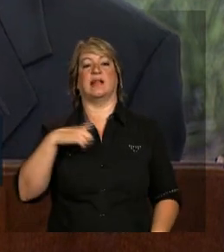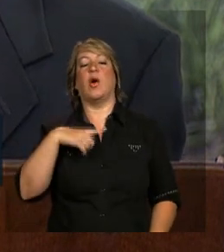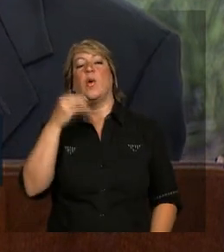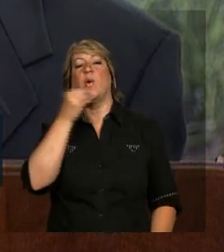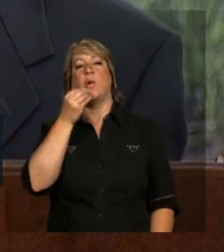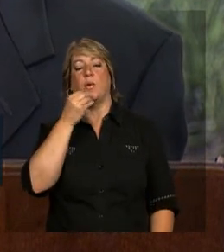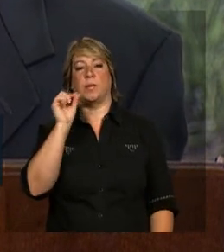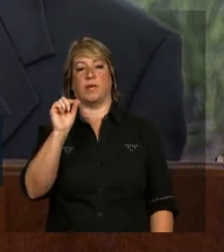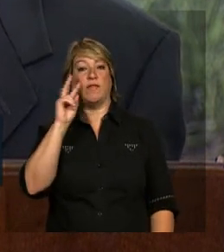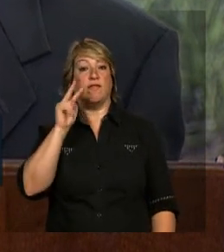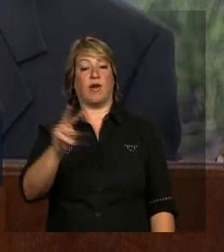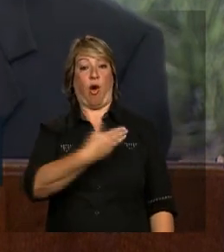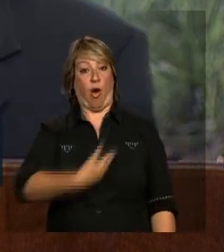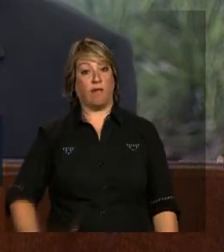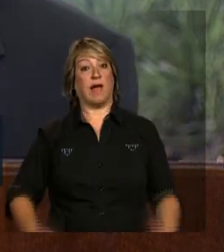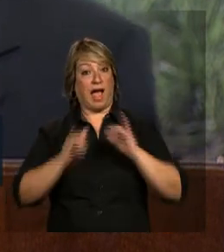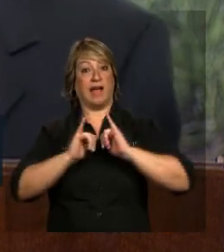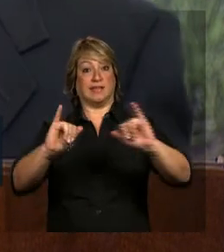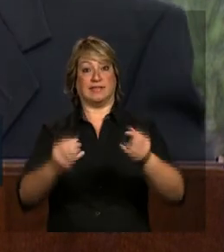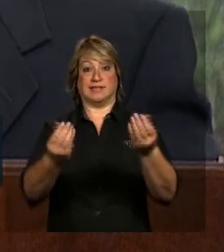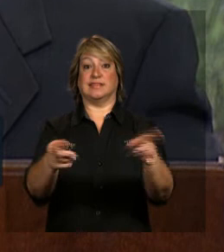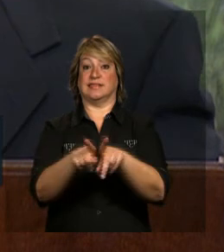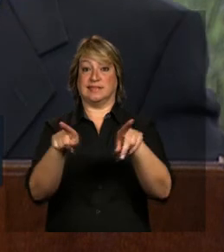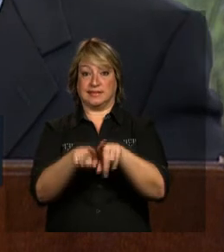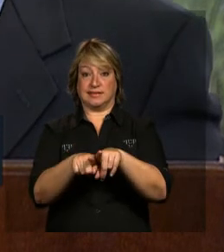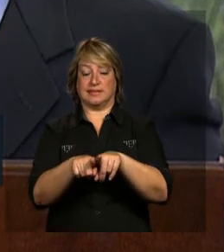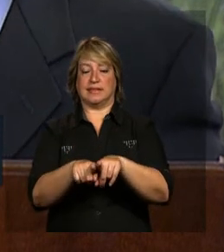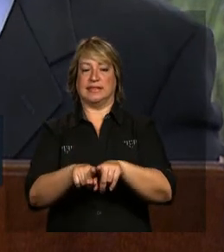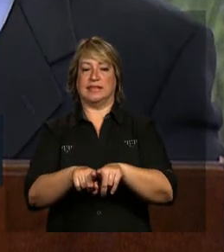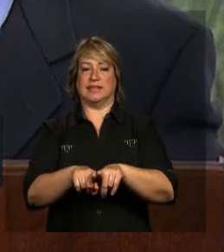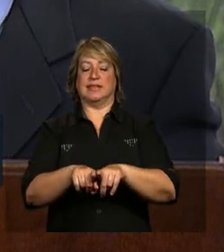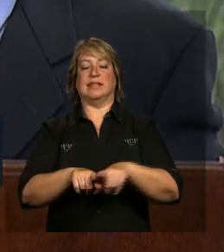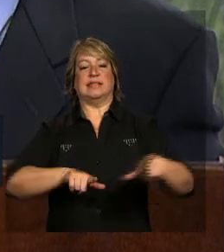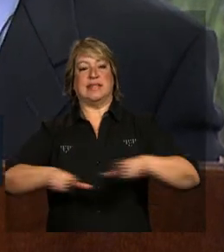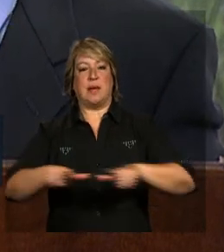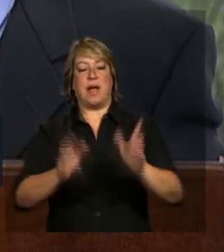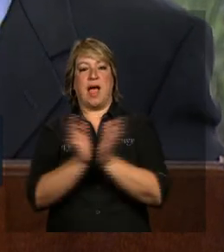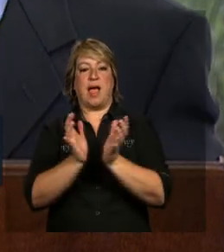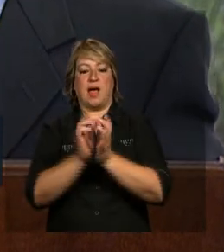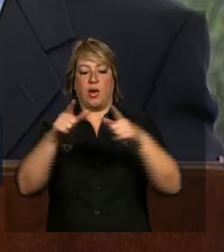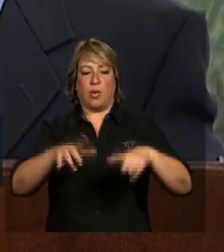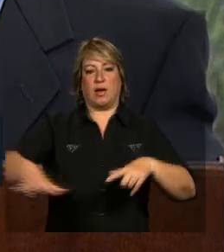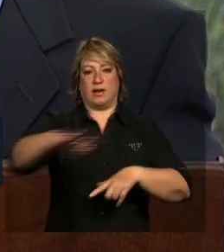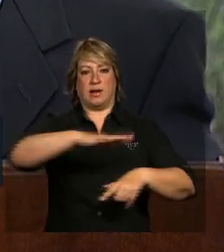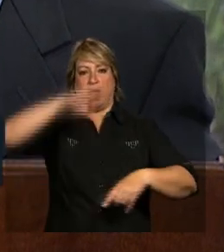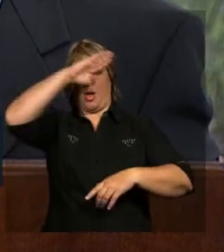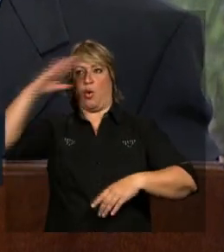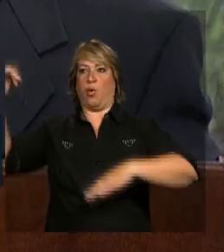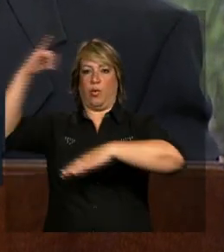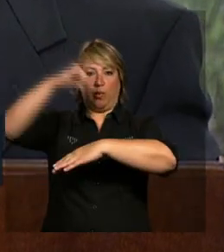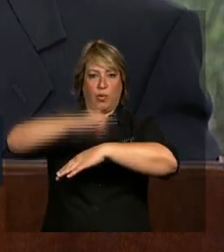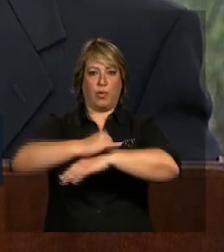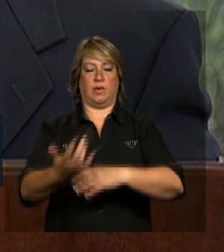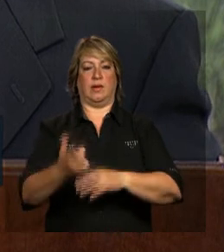de ver o governo anunciar também medidas na área dos aeroportos na área